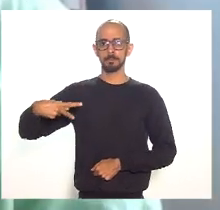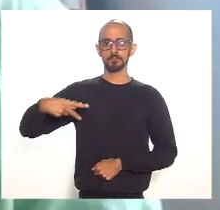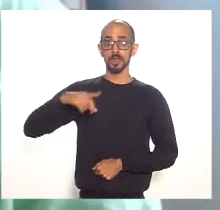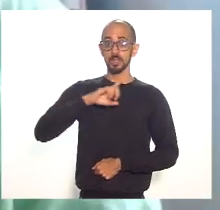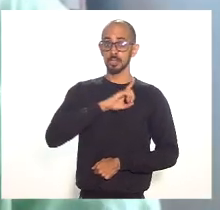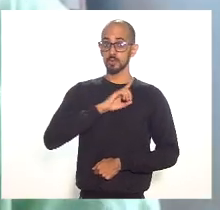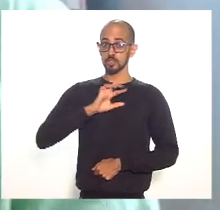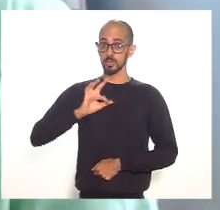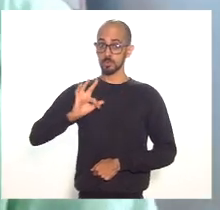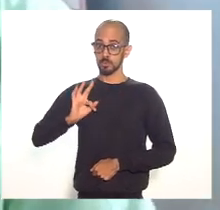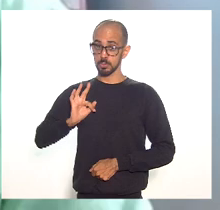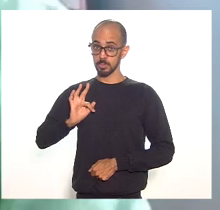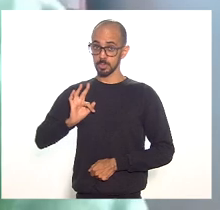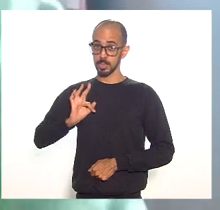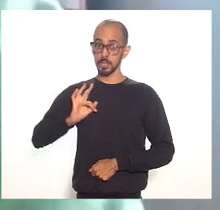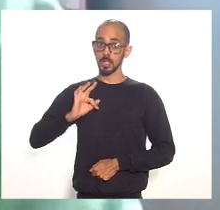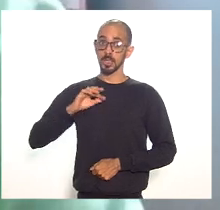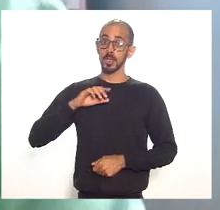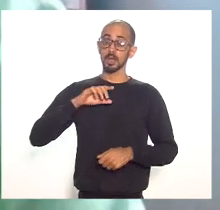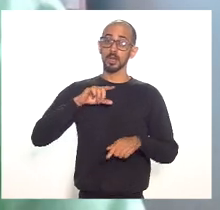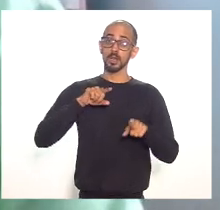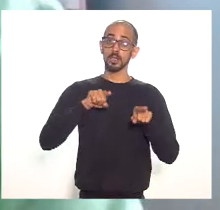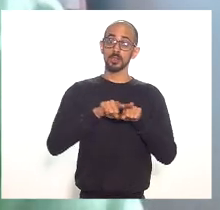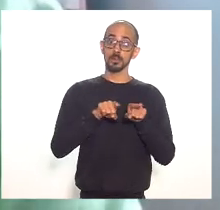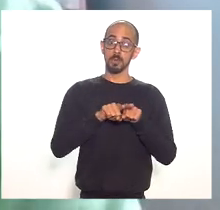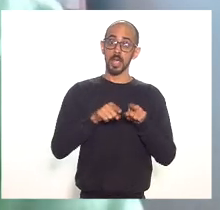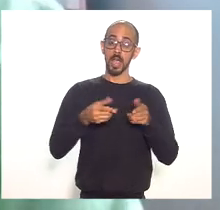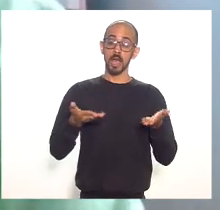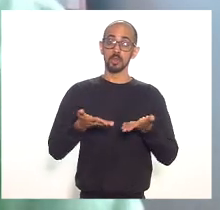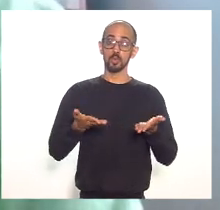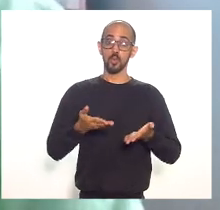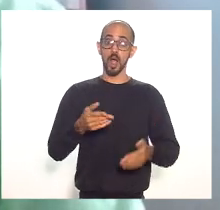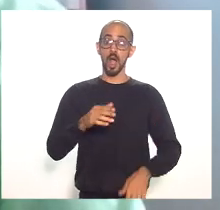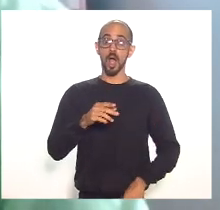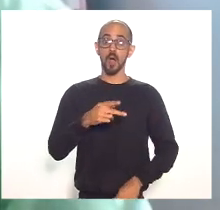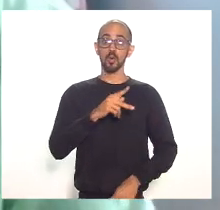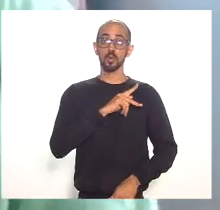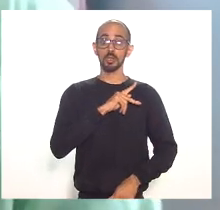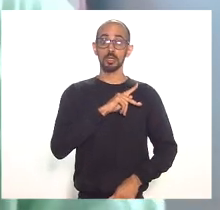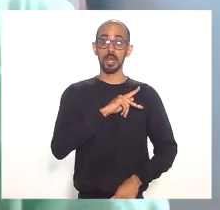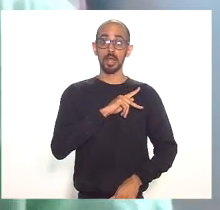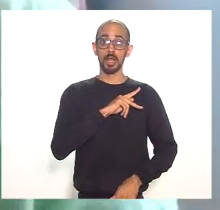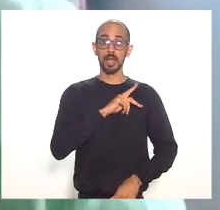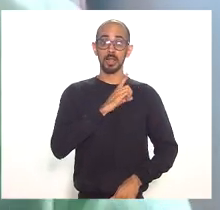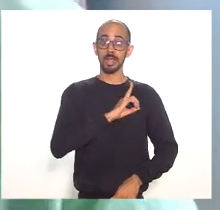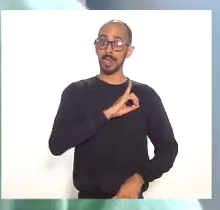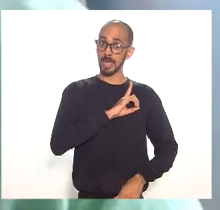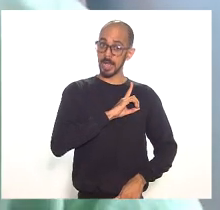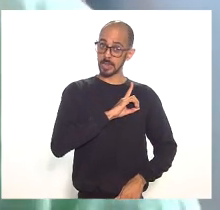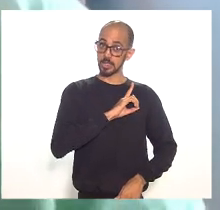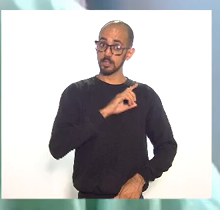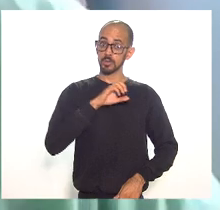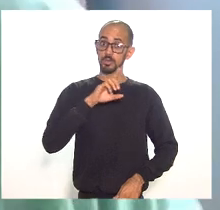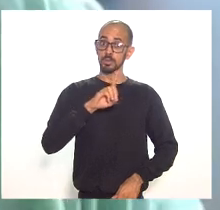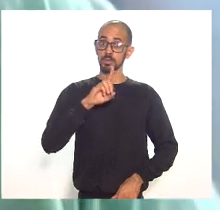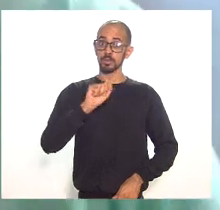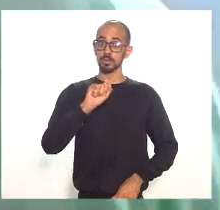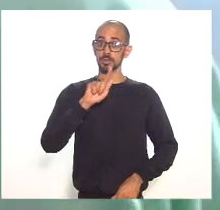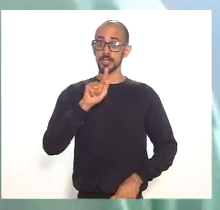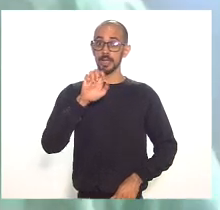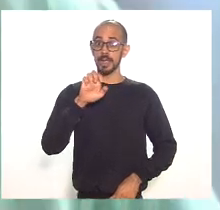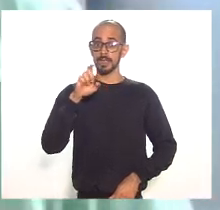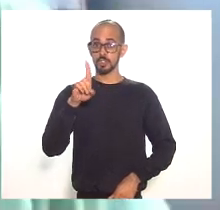Defensoria Pública, a atual delegada do DECRADE e o delegado anterior do DECRADE.